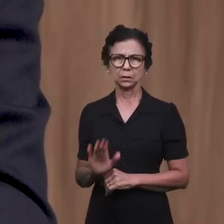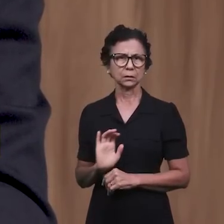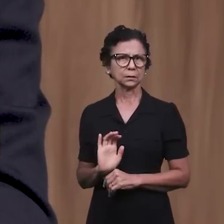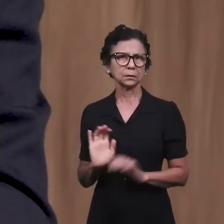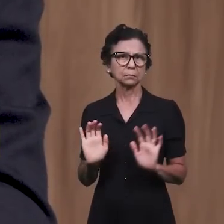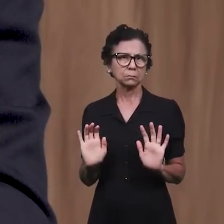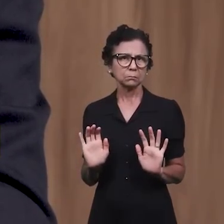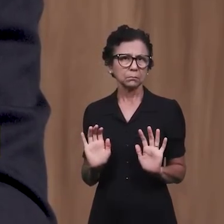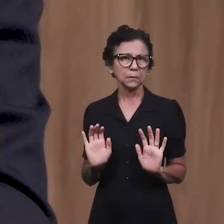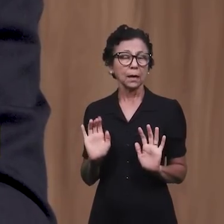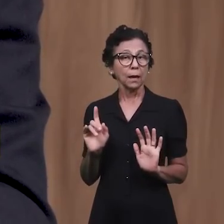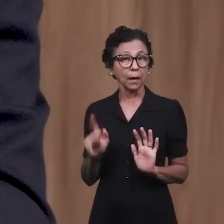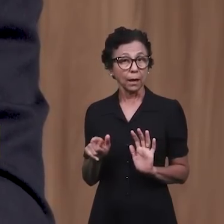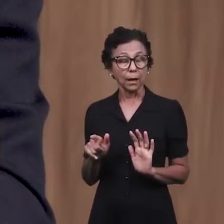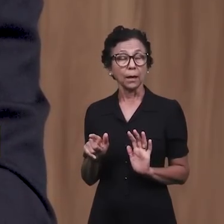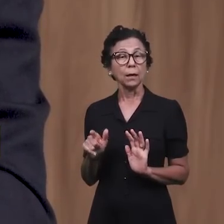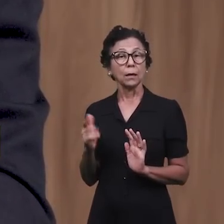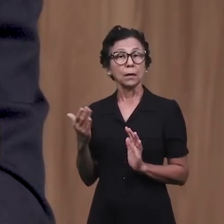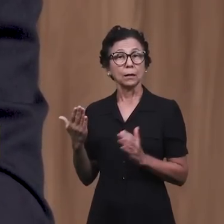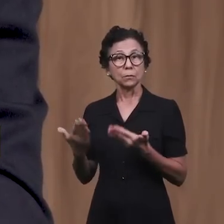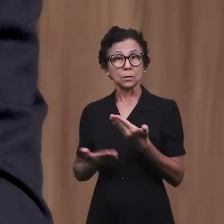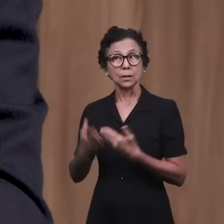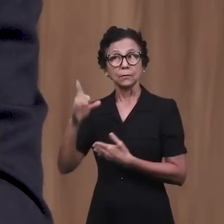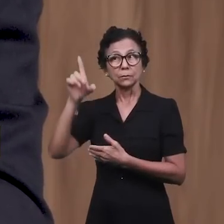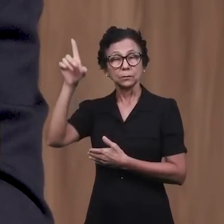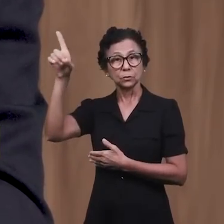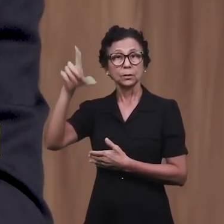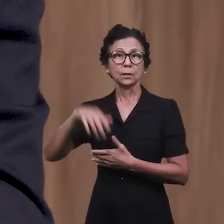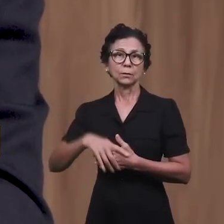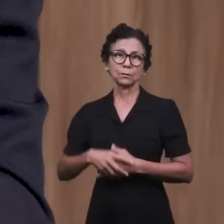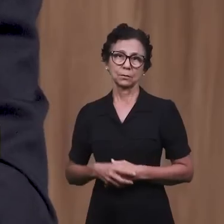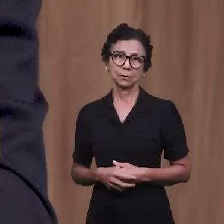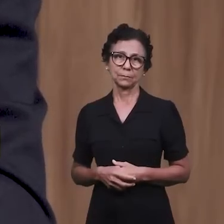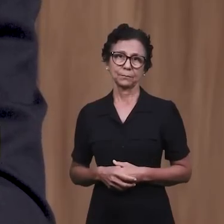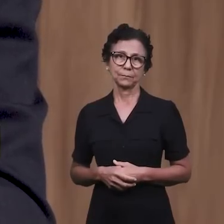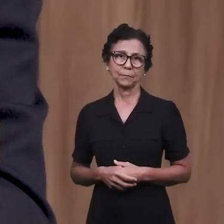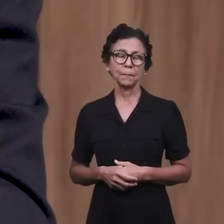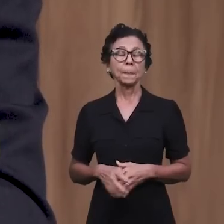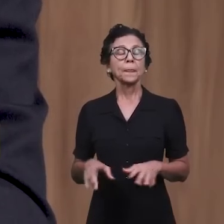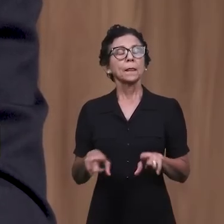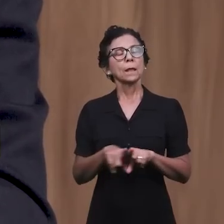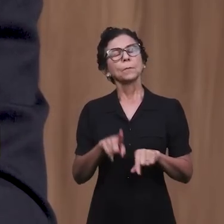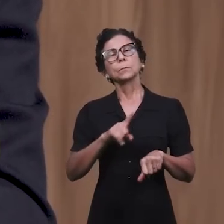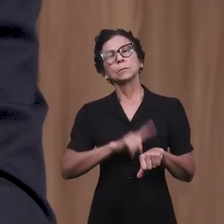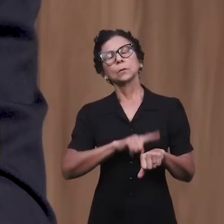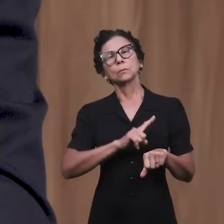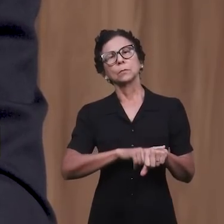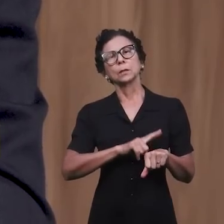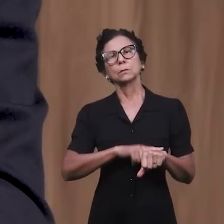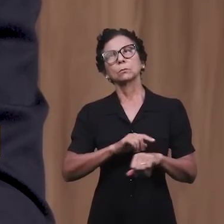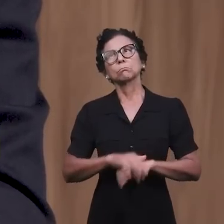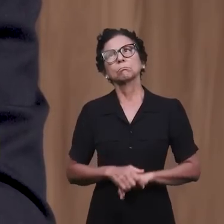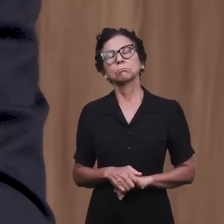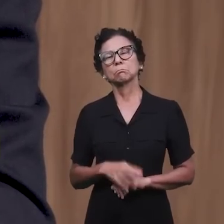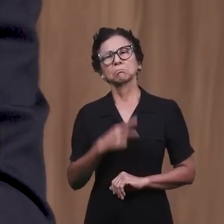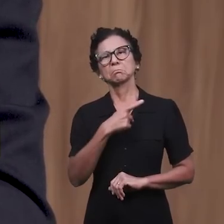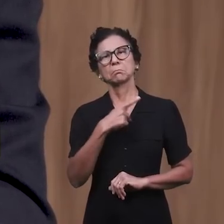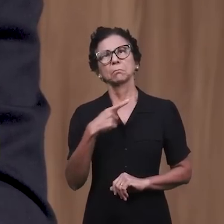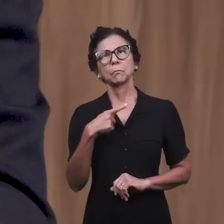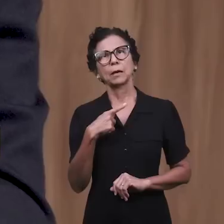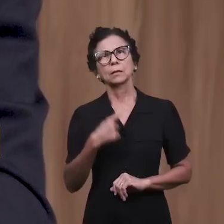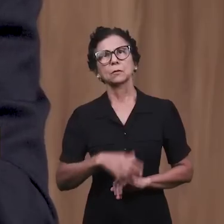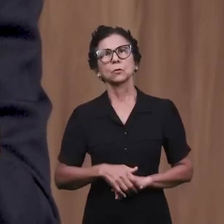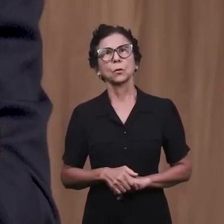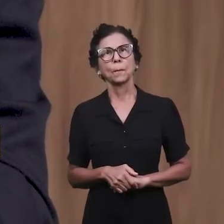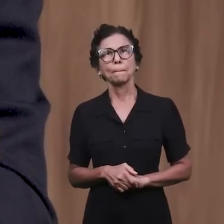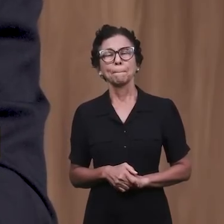é ovelha, relacionamento de ovelha e pastor. Agora, há aquele momento que o pastor também tem que